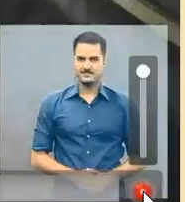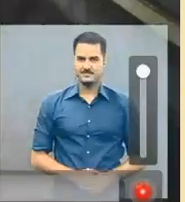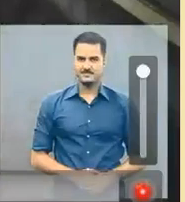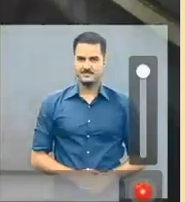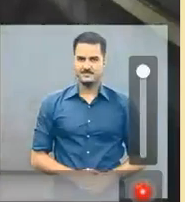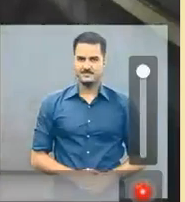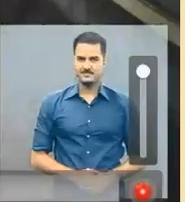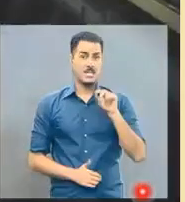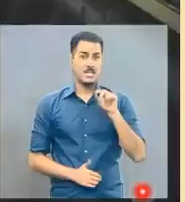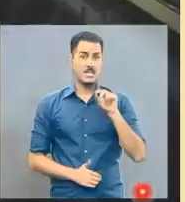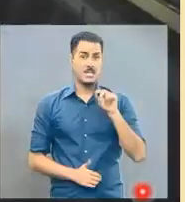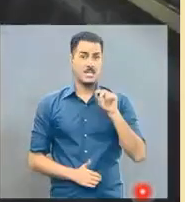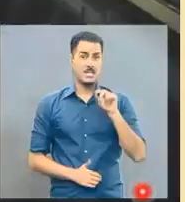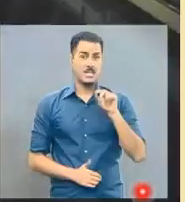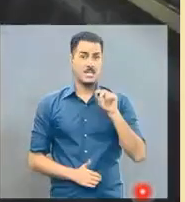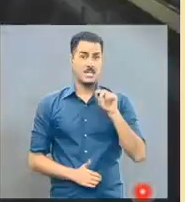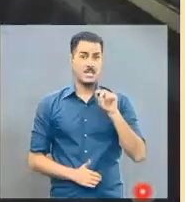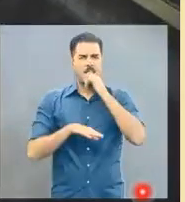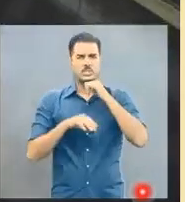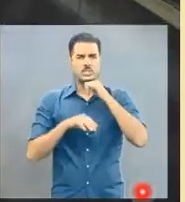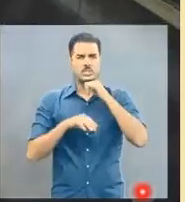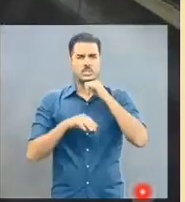Vocês não estão ouvindo nenhum tipo de som aí, não?